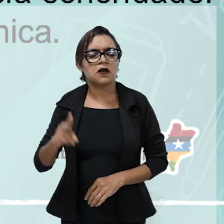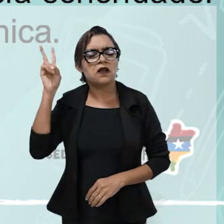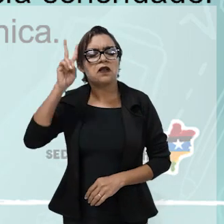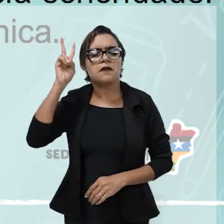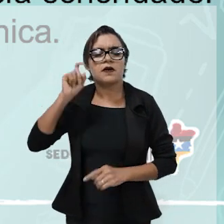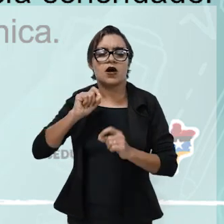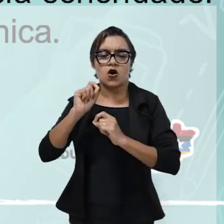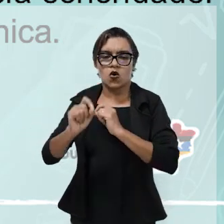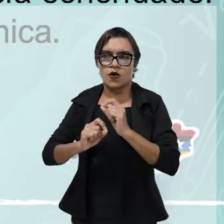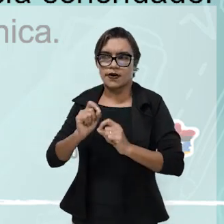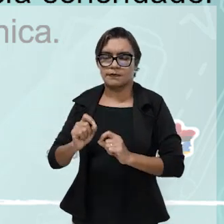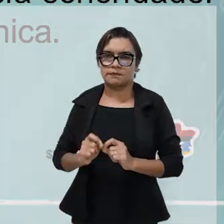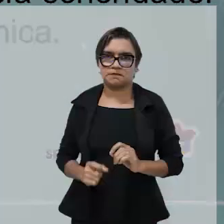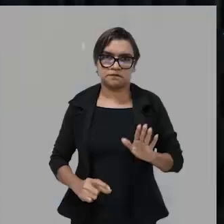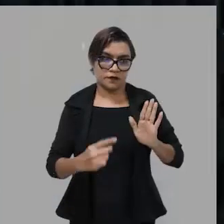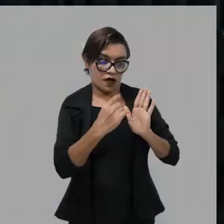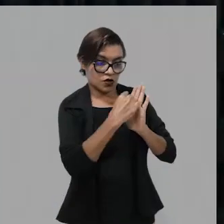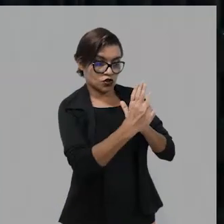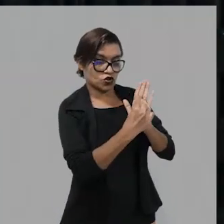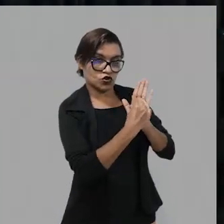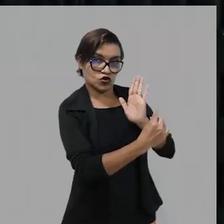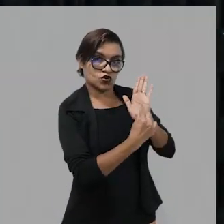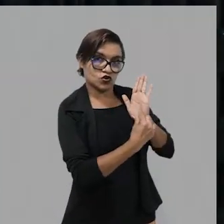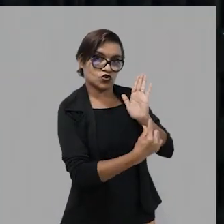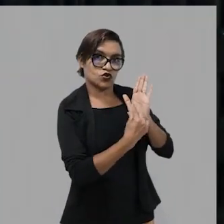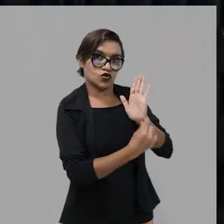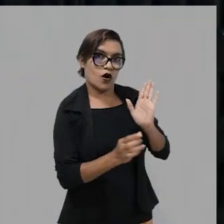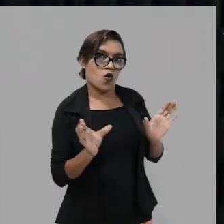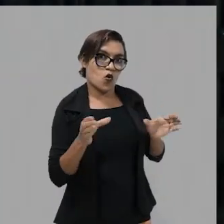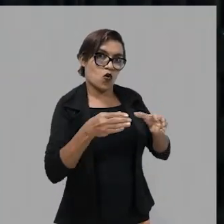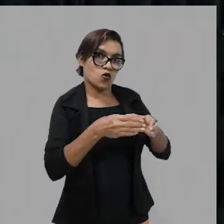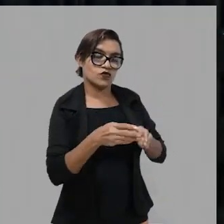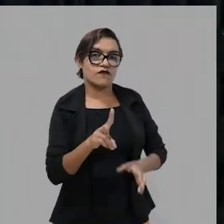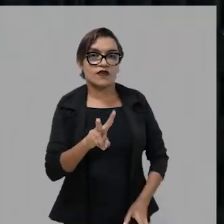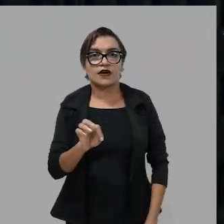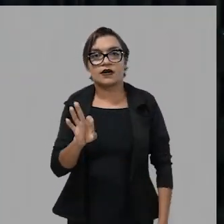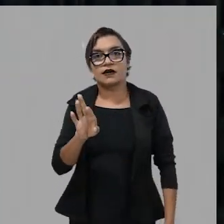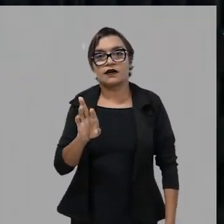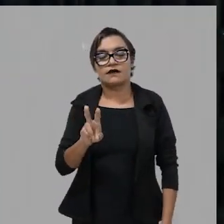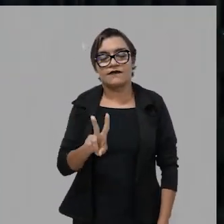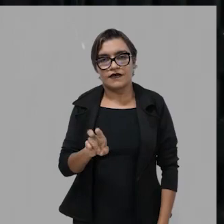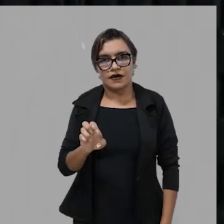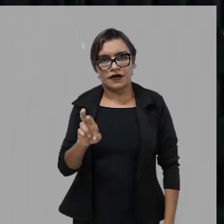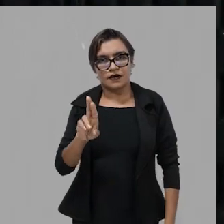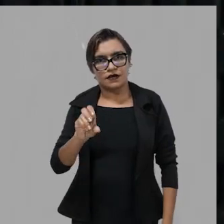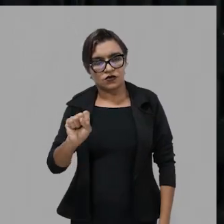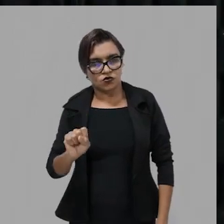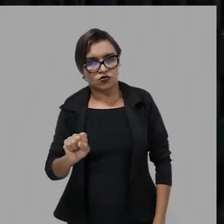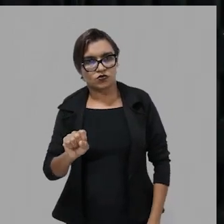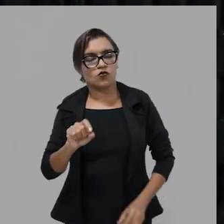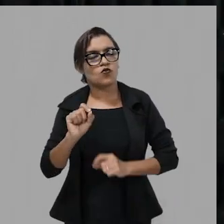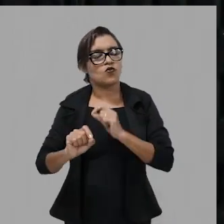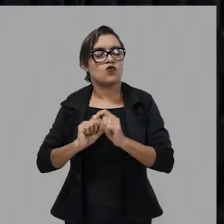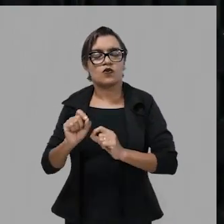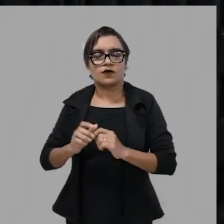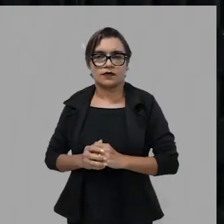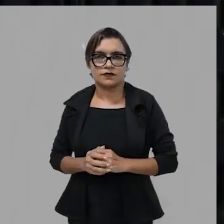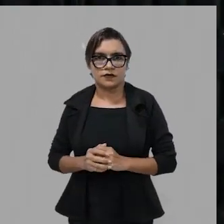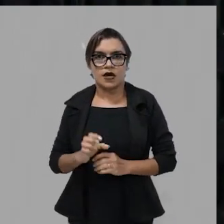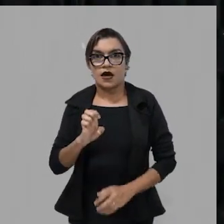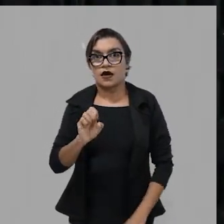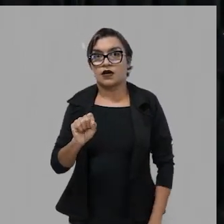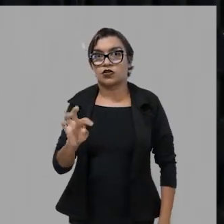aqui. Estrofe e verso. Estrofe são os conjuntos de versos. Né? Então, vamos lembrar, conjunto de versos, eu chamo de